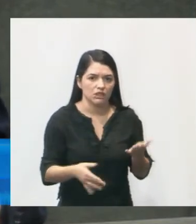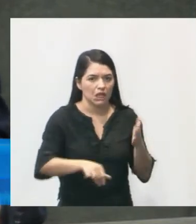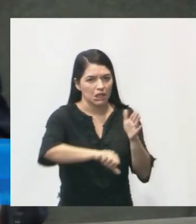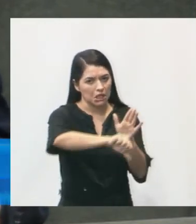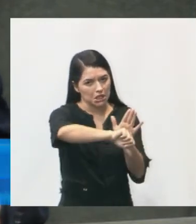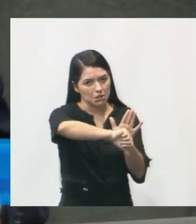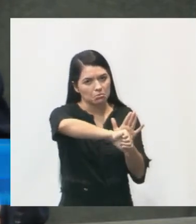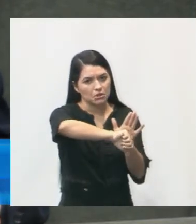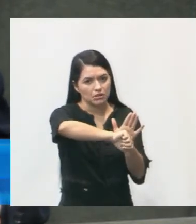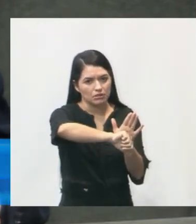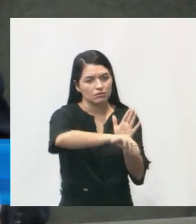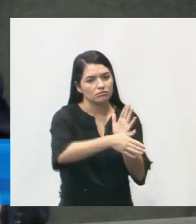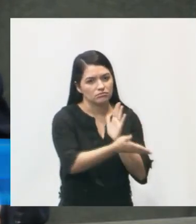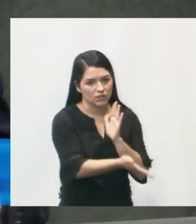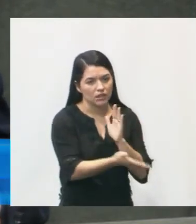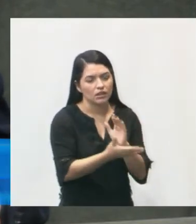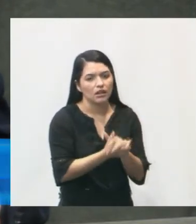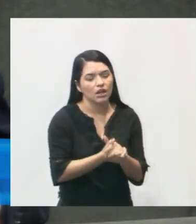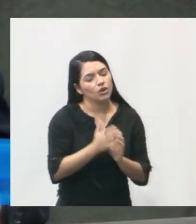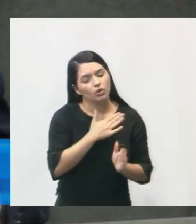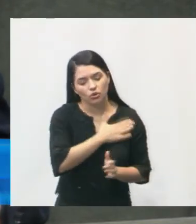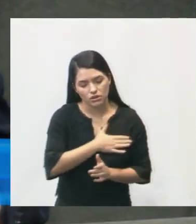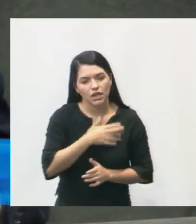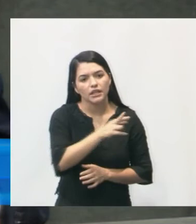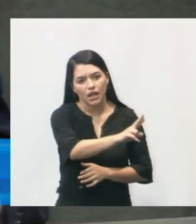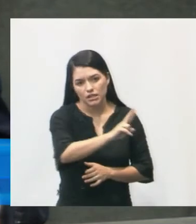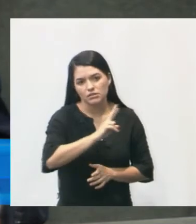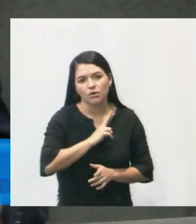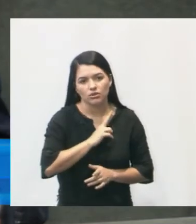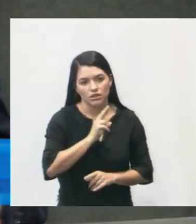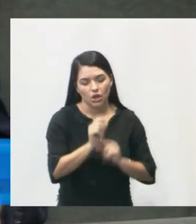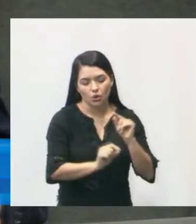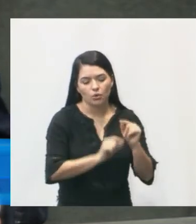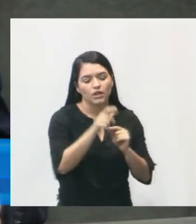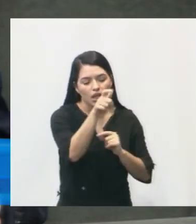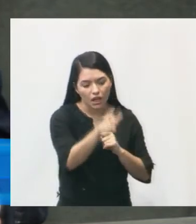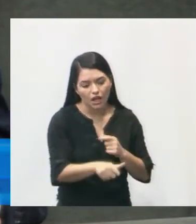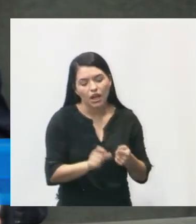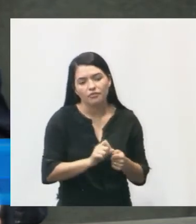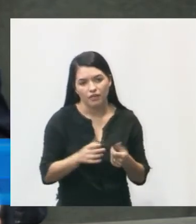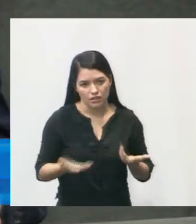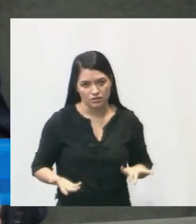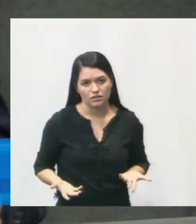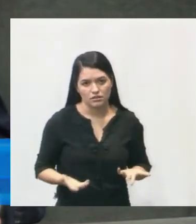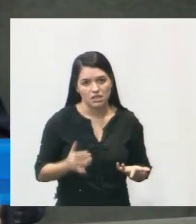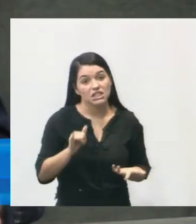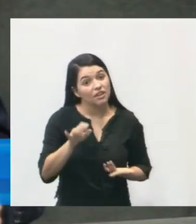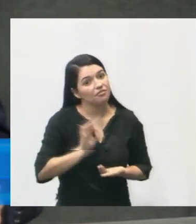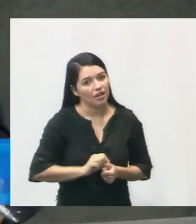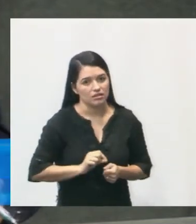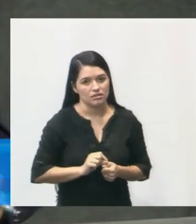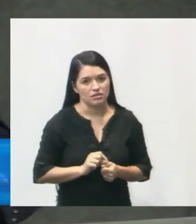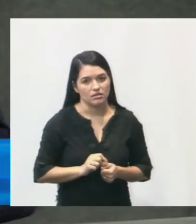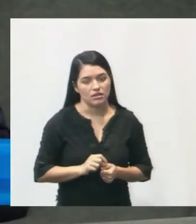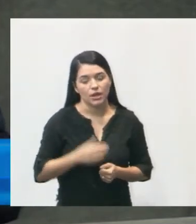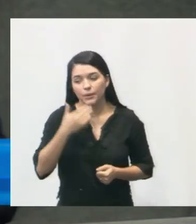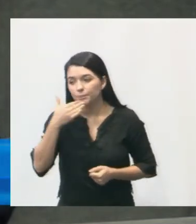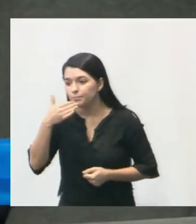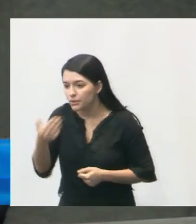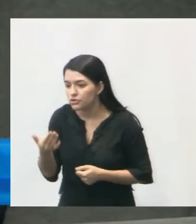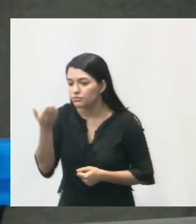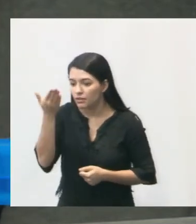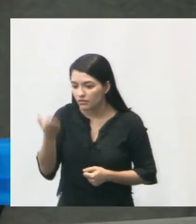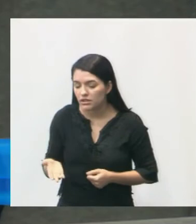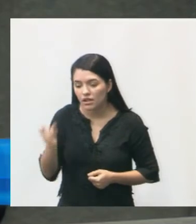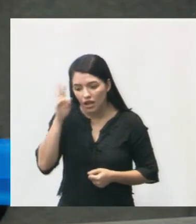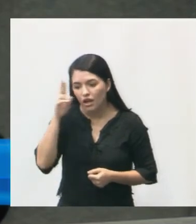gostaria de uma resposta, pelo menos, do que a SEMI fez, se fez. E aí eu deixo o pedido aqui para o líder do prefeito, que peça